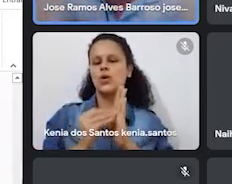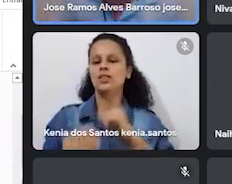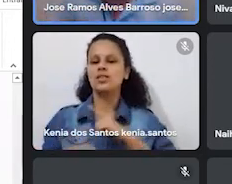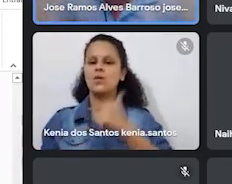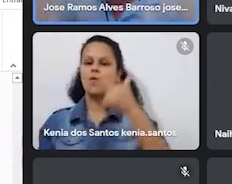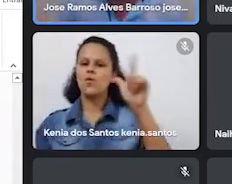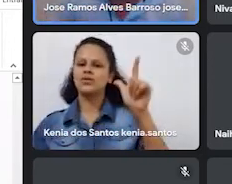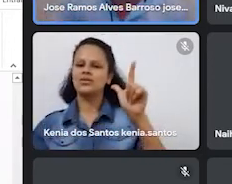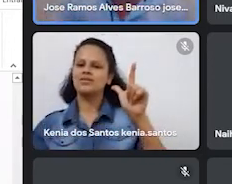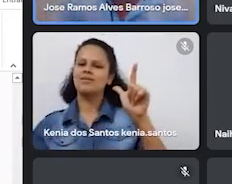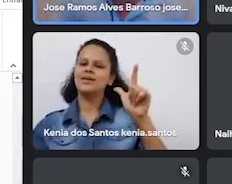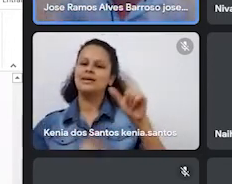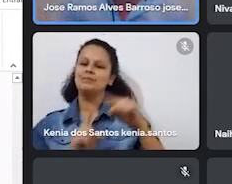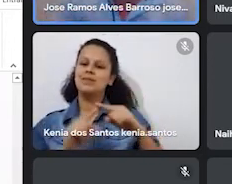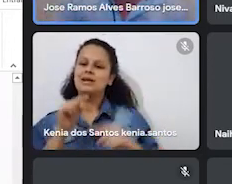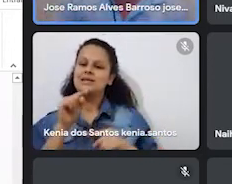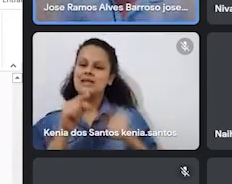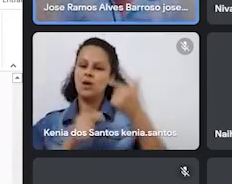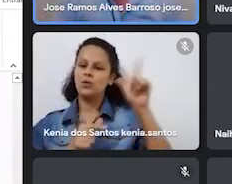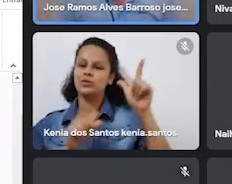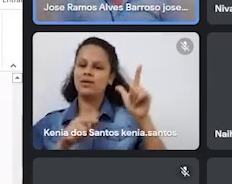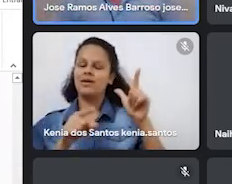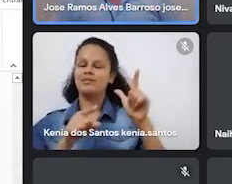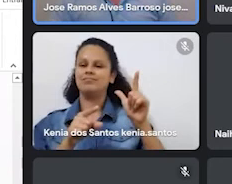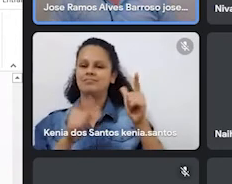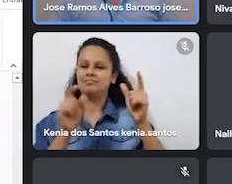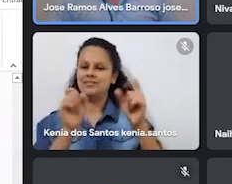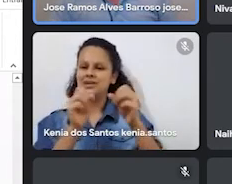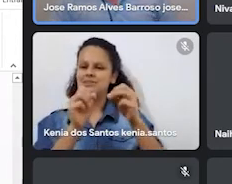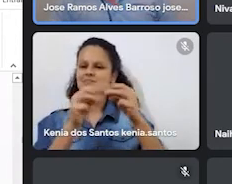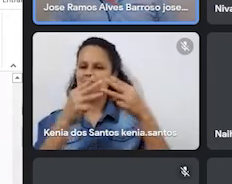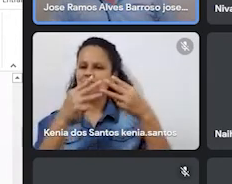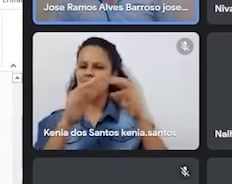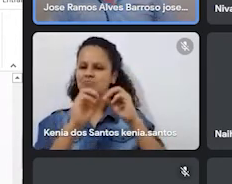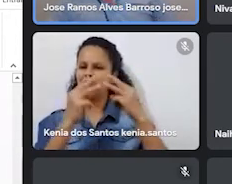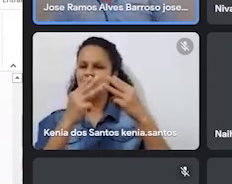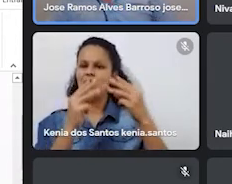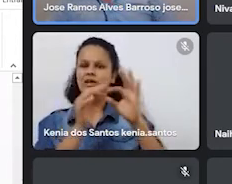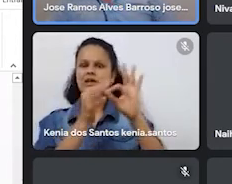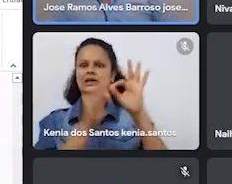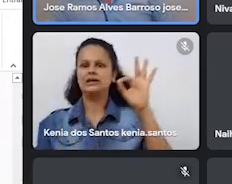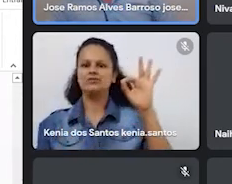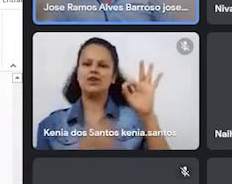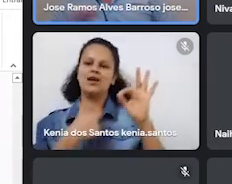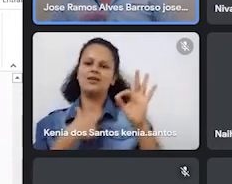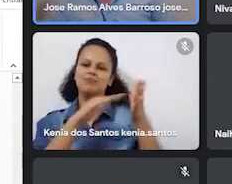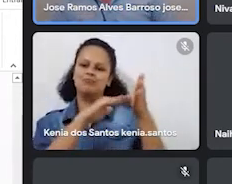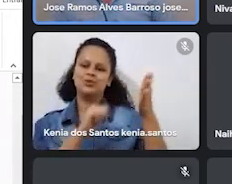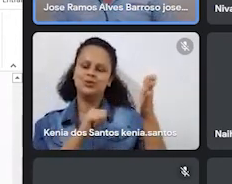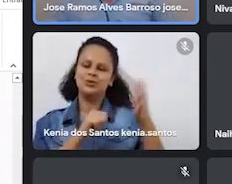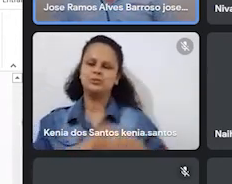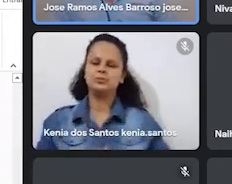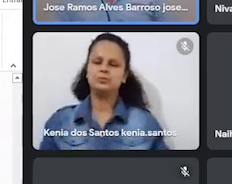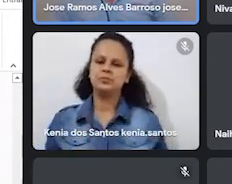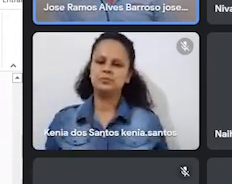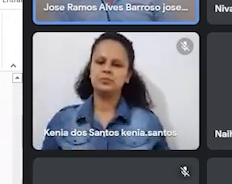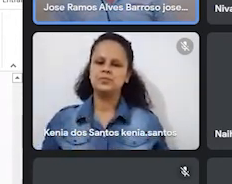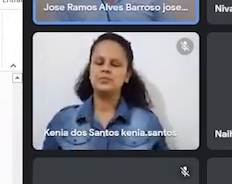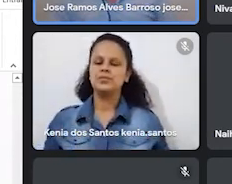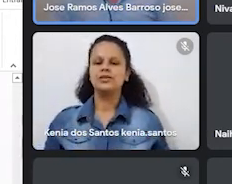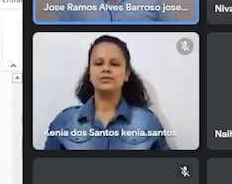apresentação, só que era muito grande. Aí eu tirei. Aqui, gente, eu tenho as